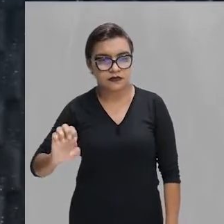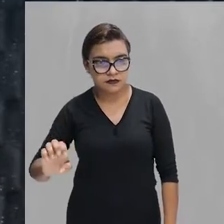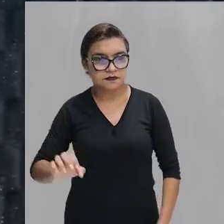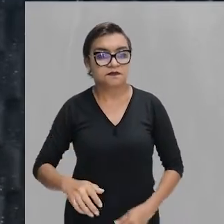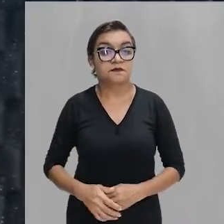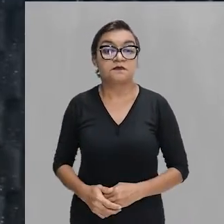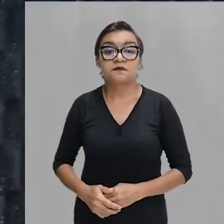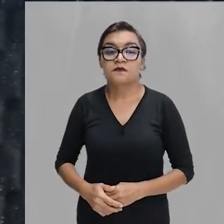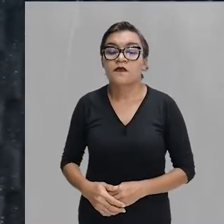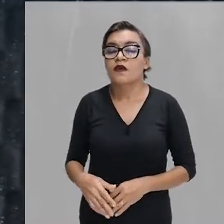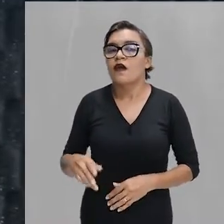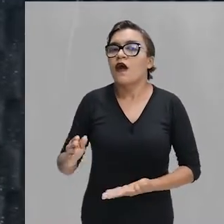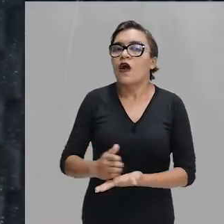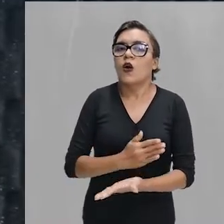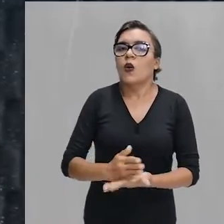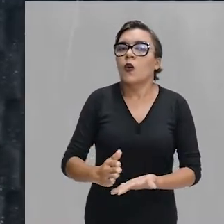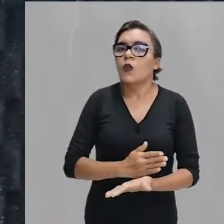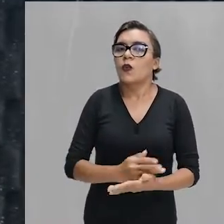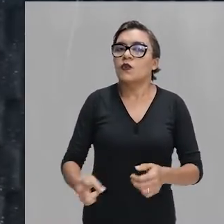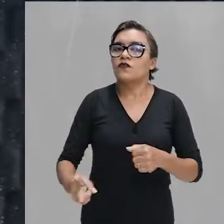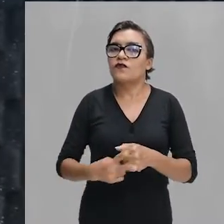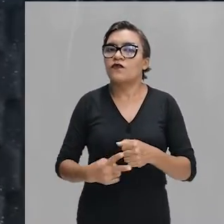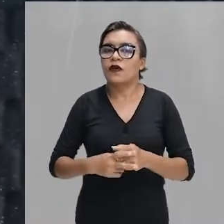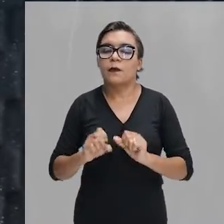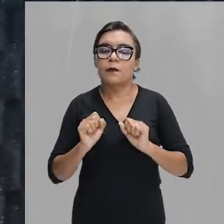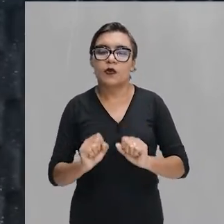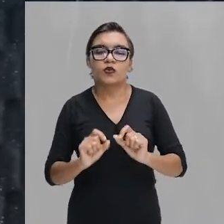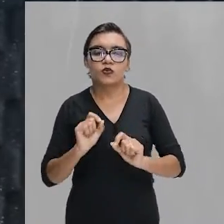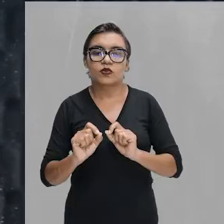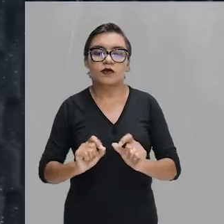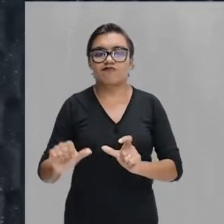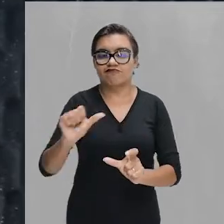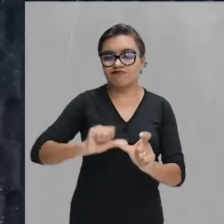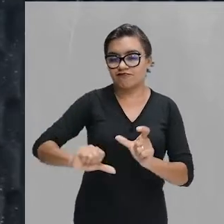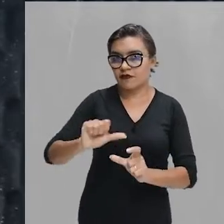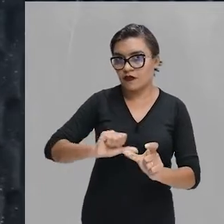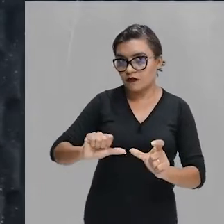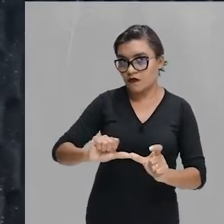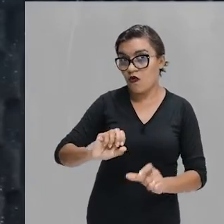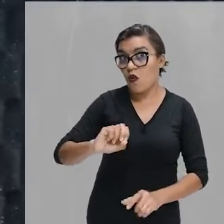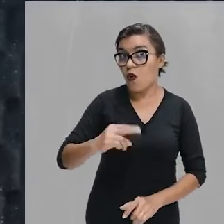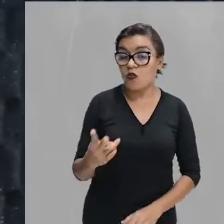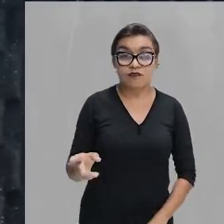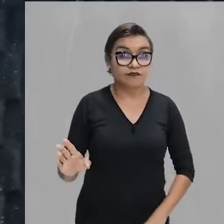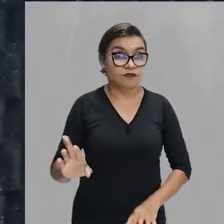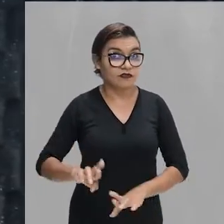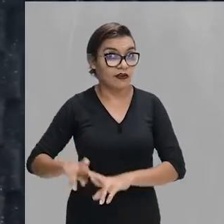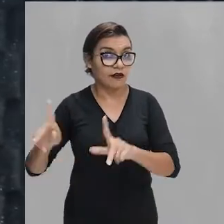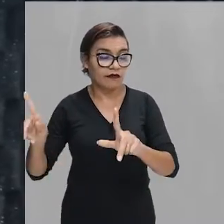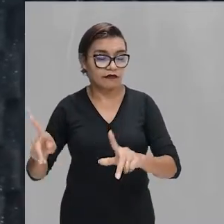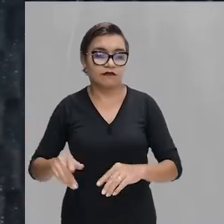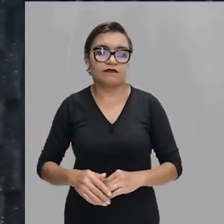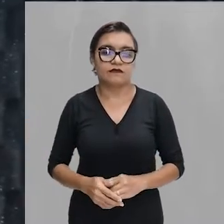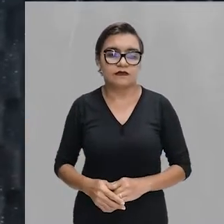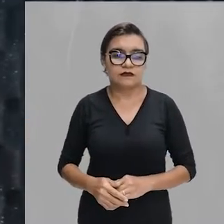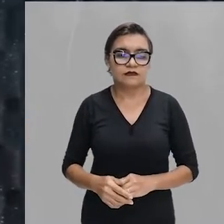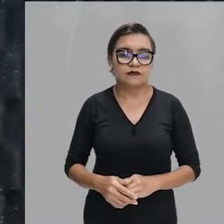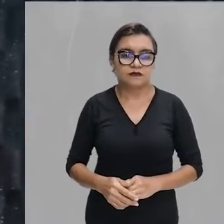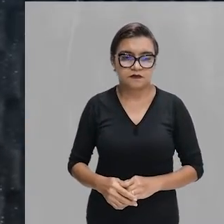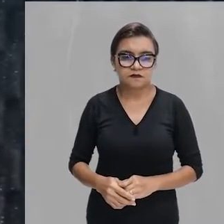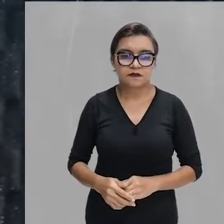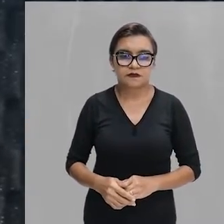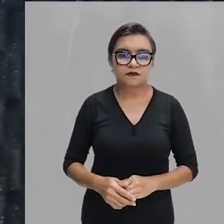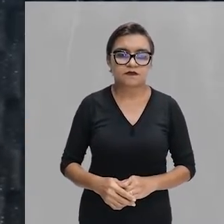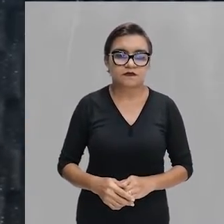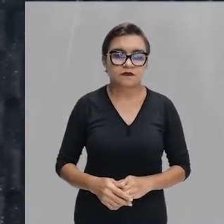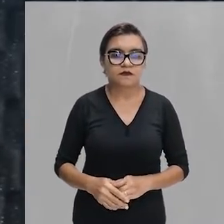lá. Alguns verbos podem ser reflexivos ou não. Alguns verbos podem ser reflexivos ou